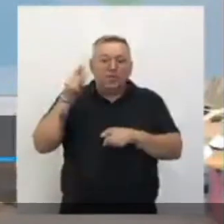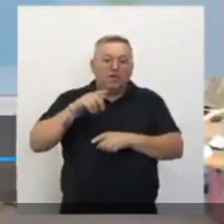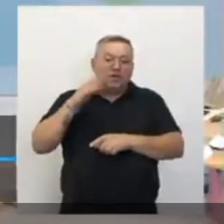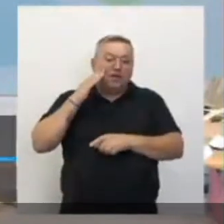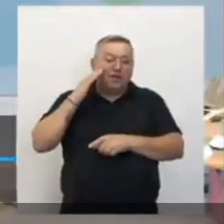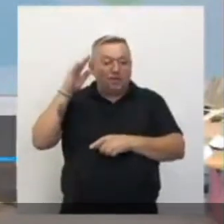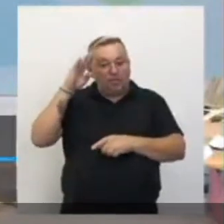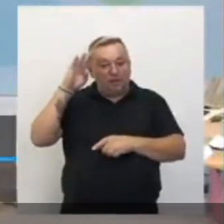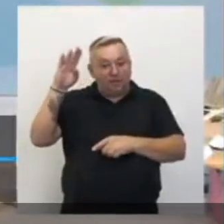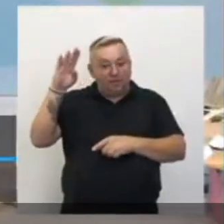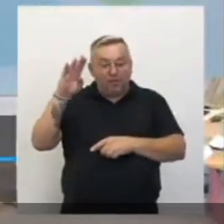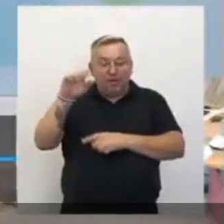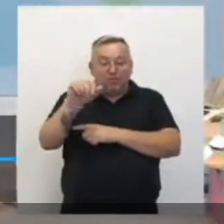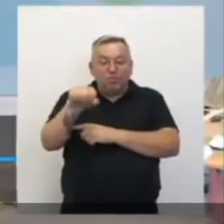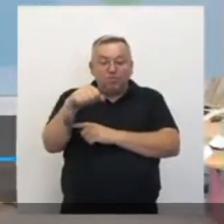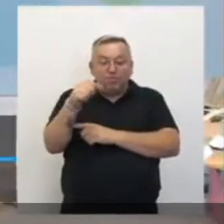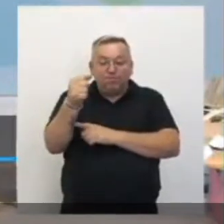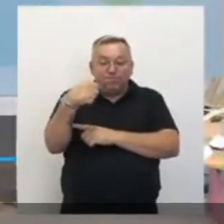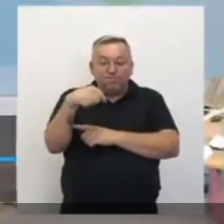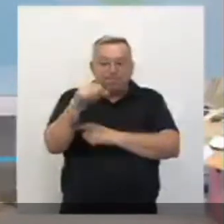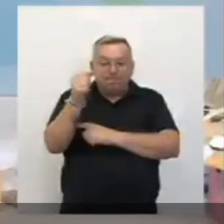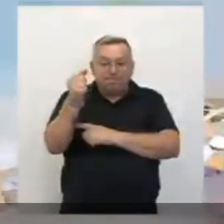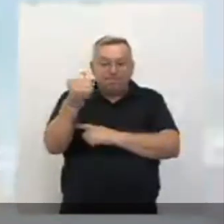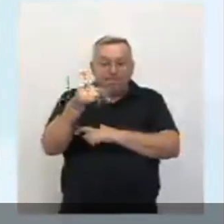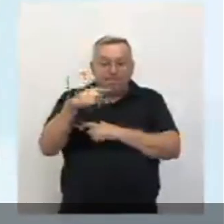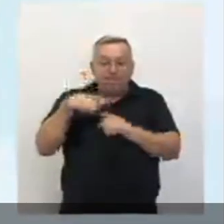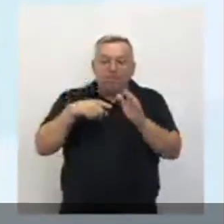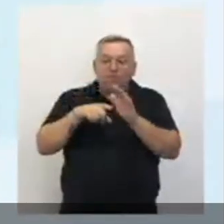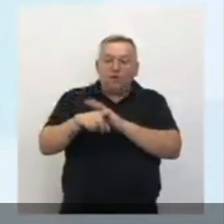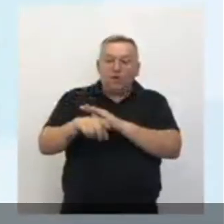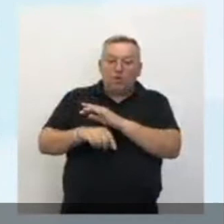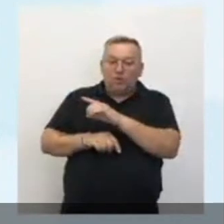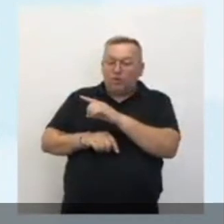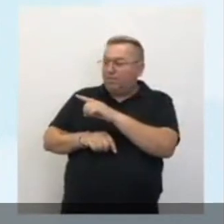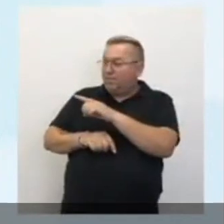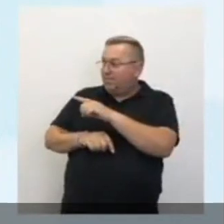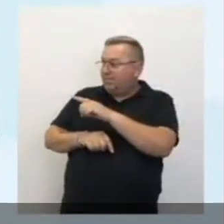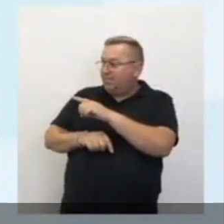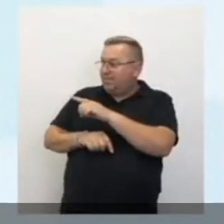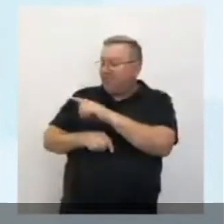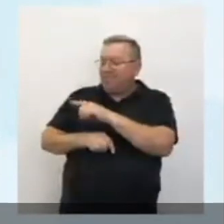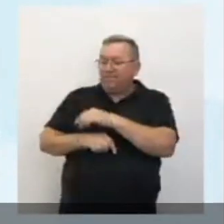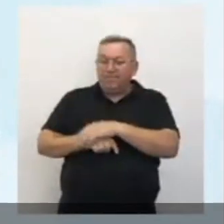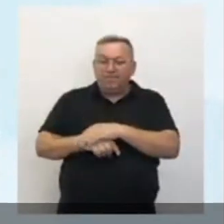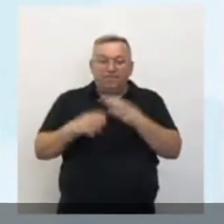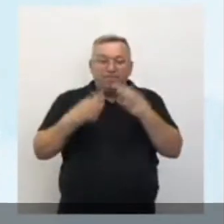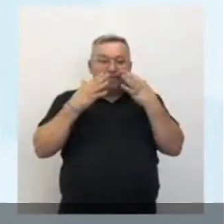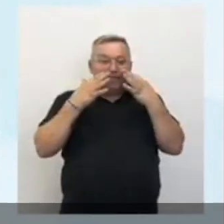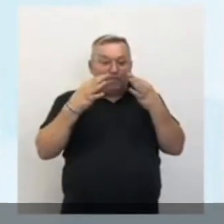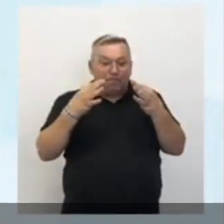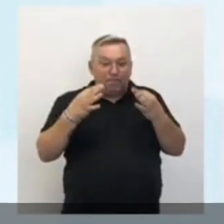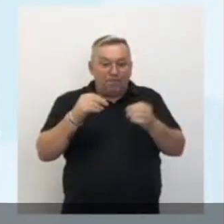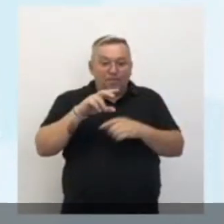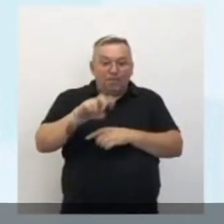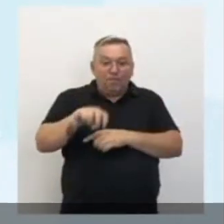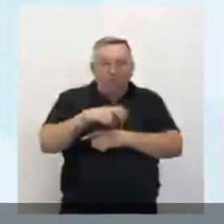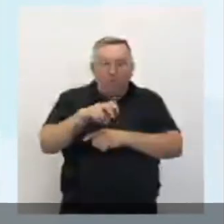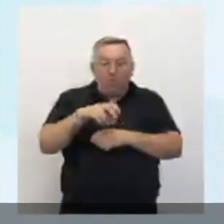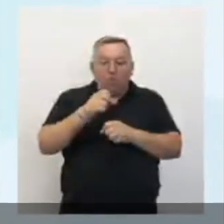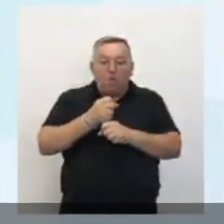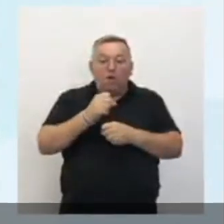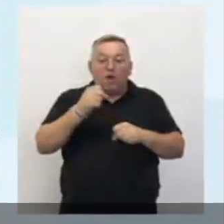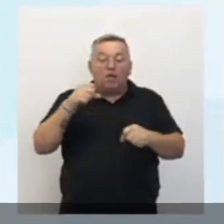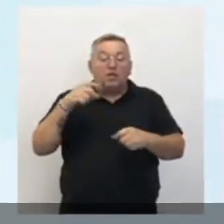principalmente as articulações. Aí a minha pergunta que vai na telinha aí para vocês. Observando então o braço hidráulico, quais grandezas